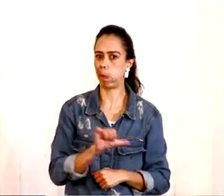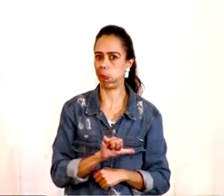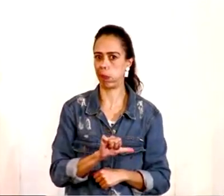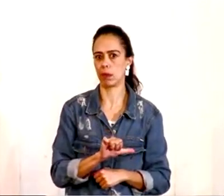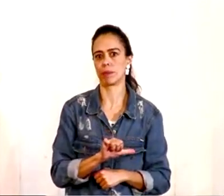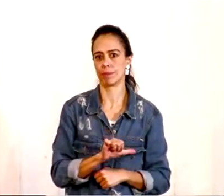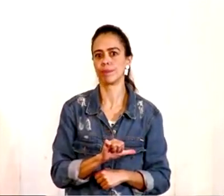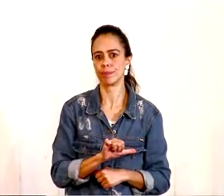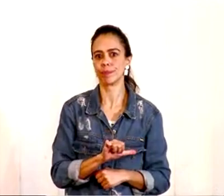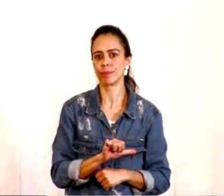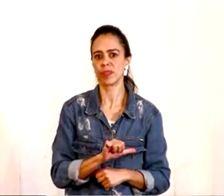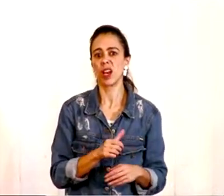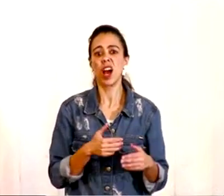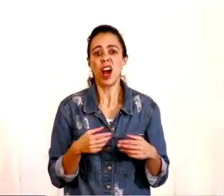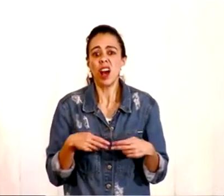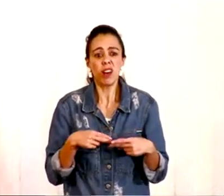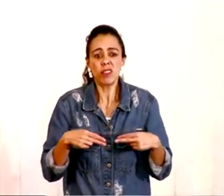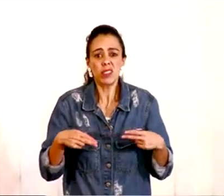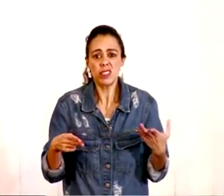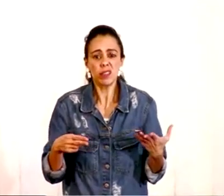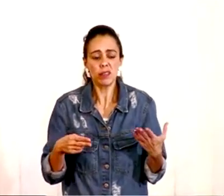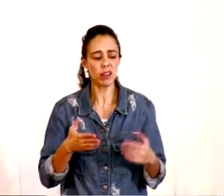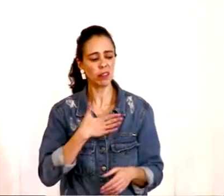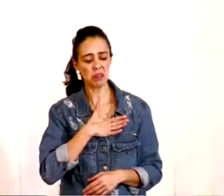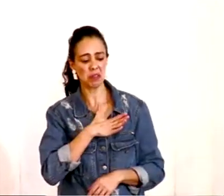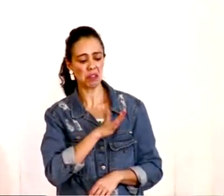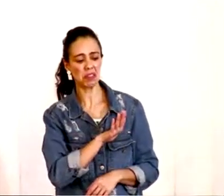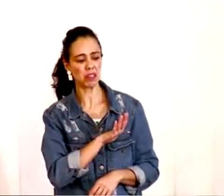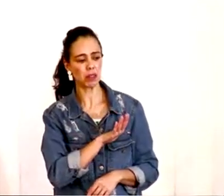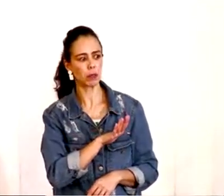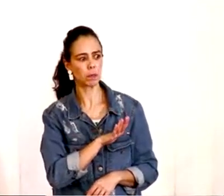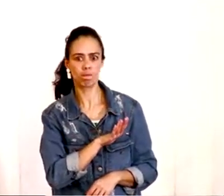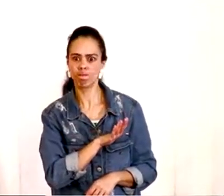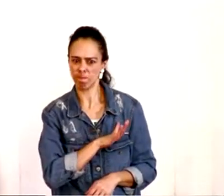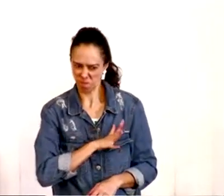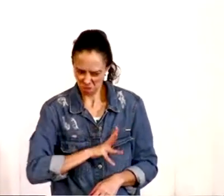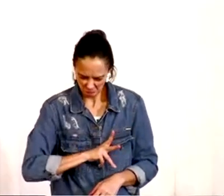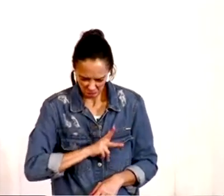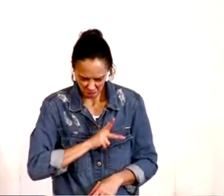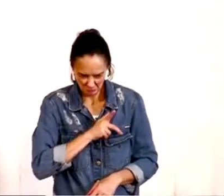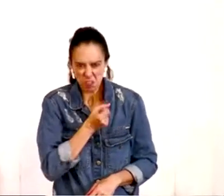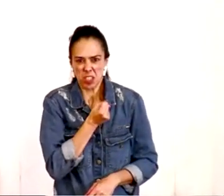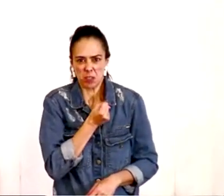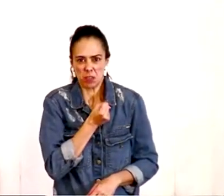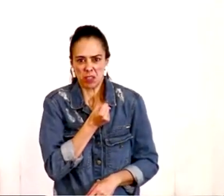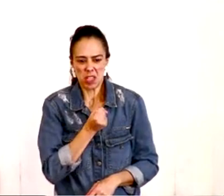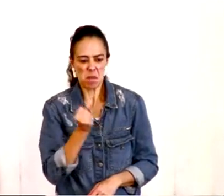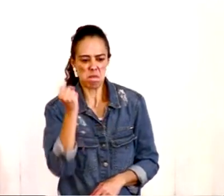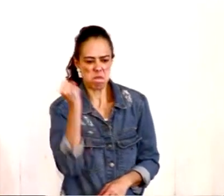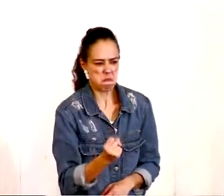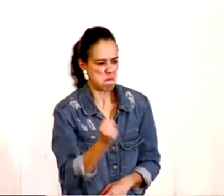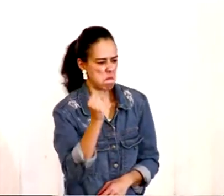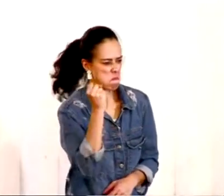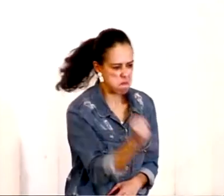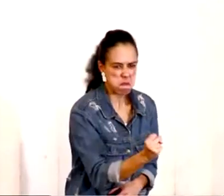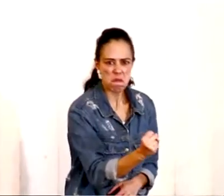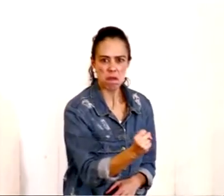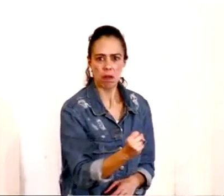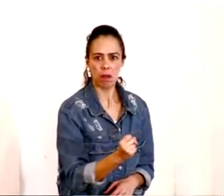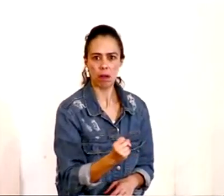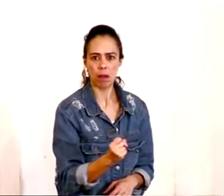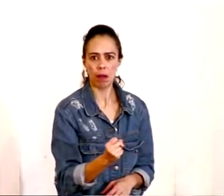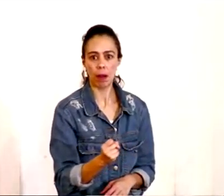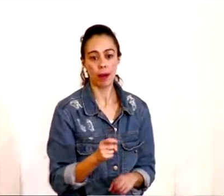2 pessoas. E ele fala isso de forma alegre para suas esposas.